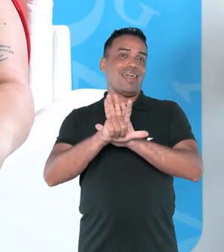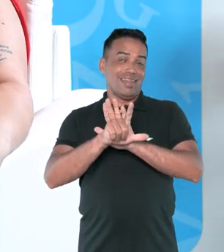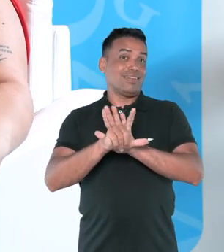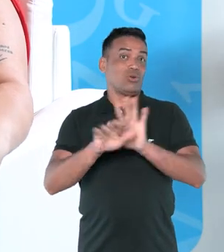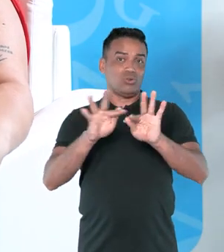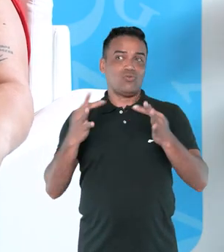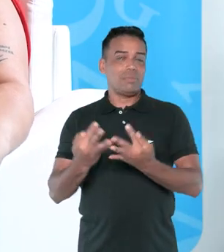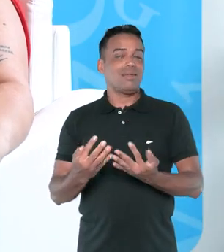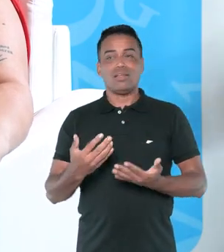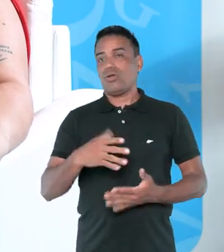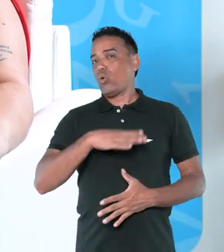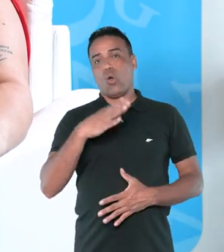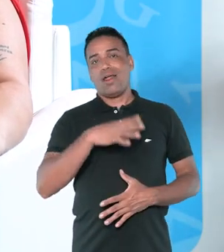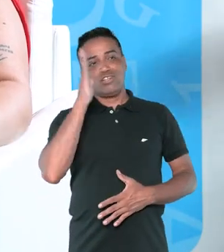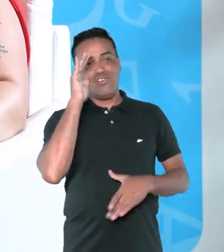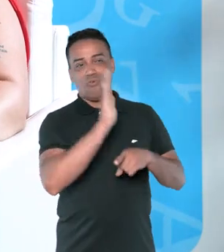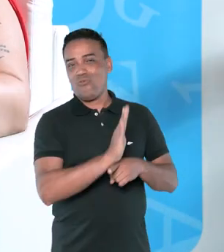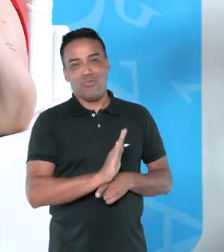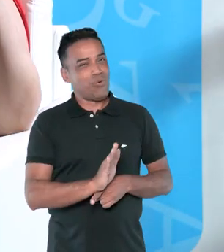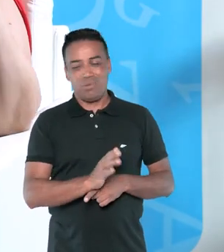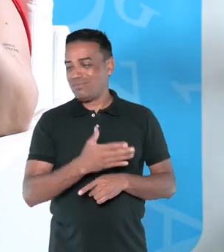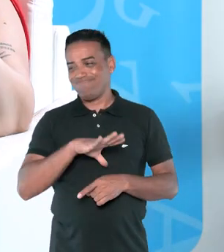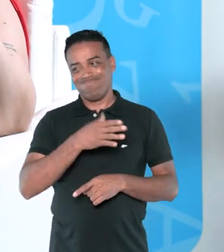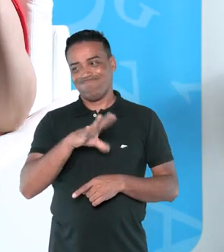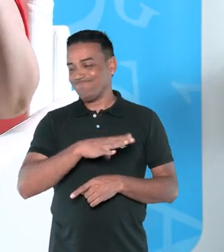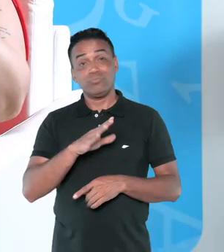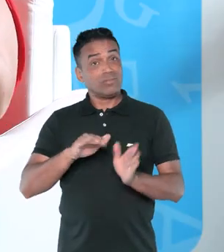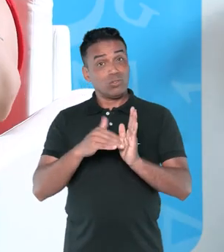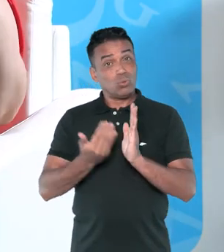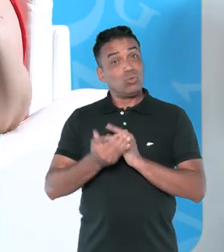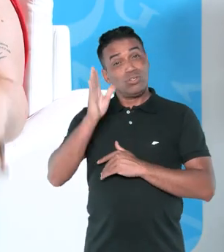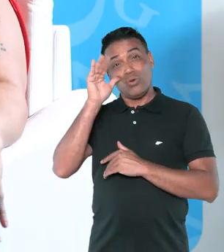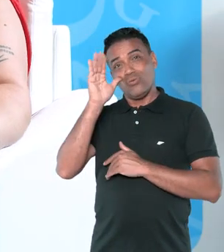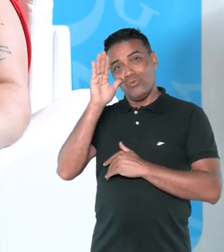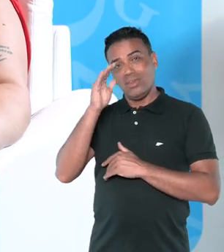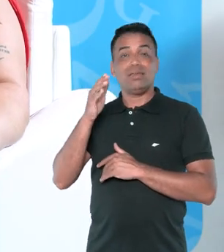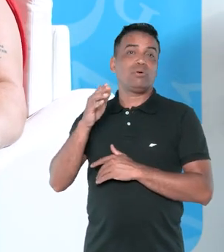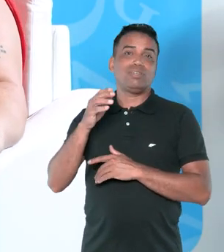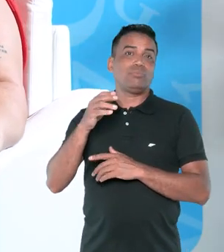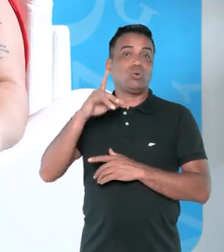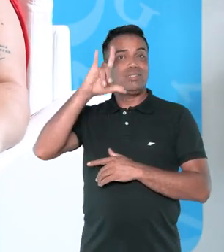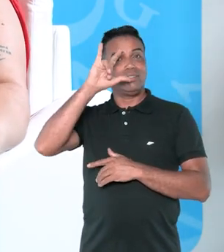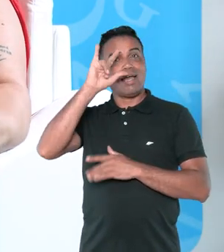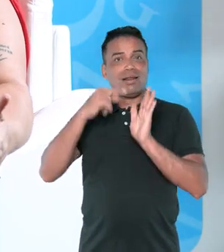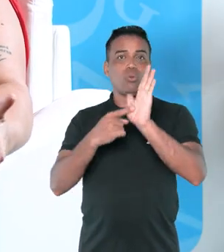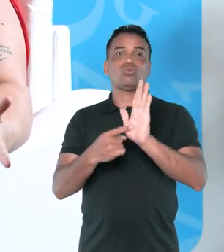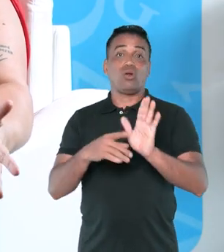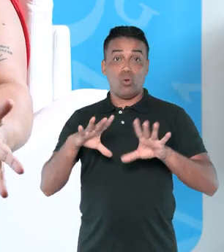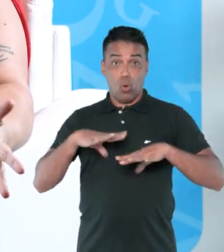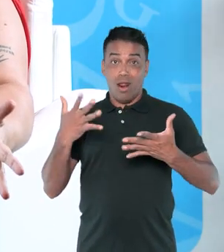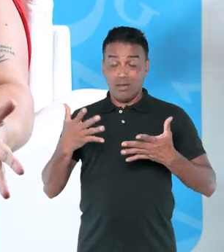coragem de assistir ainda. Não assisti, não vi nada. Tudo que eu vi foi coisa que apareceu no Instagram, não tive coragem. Eu